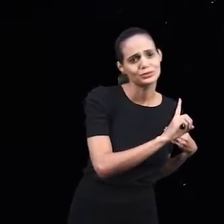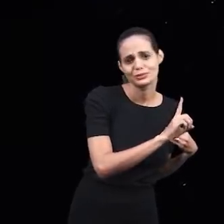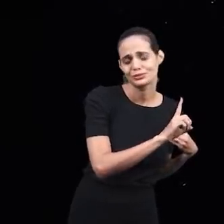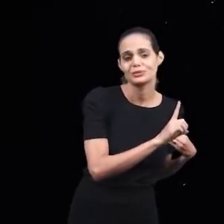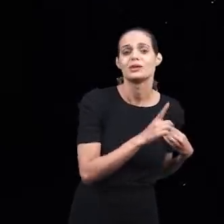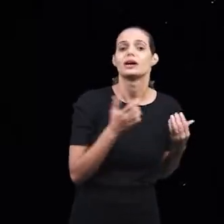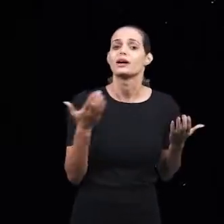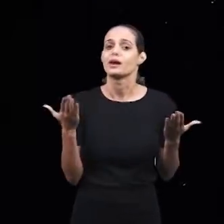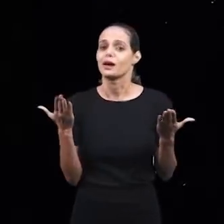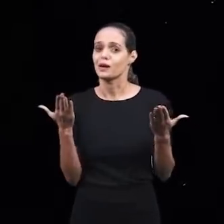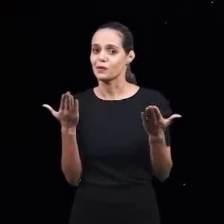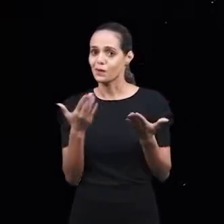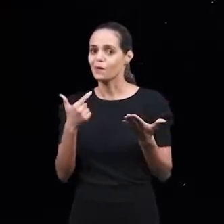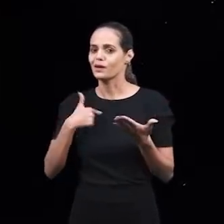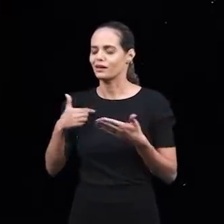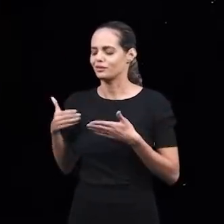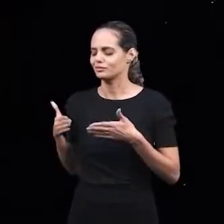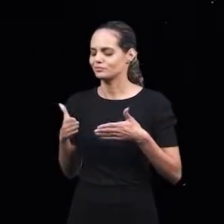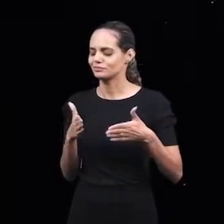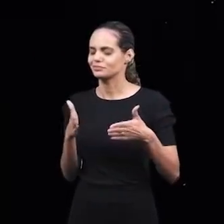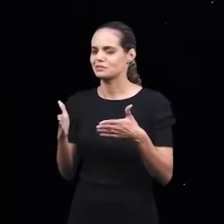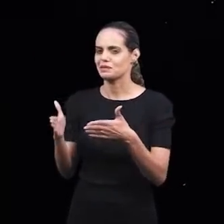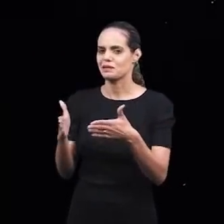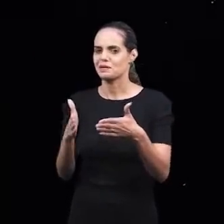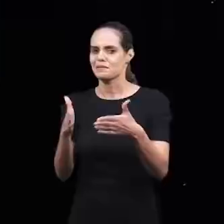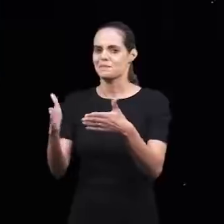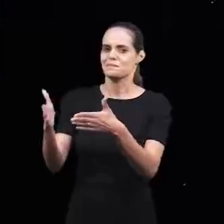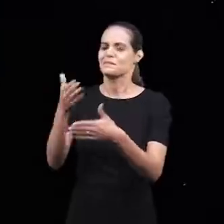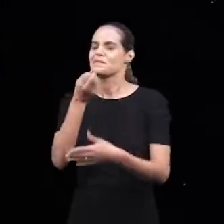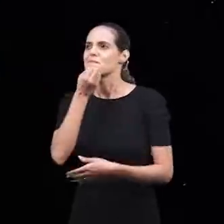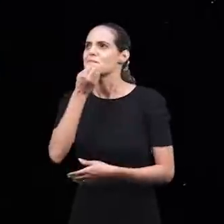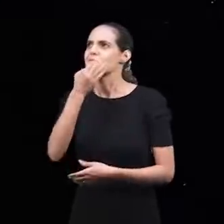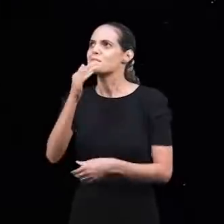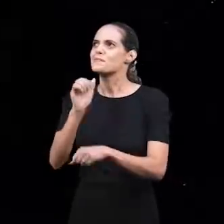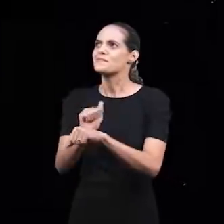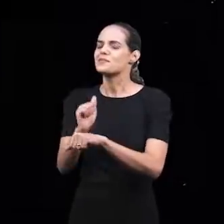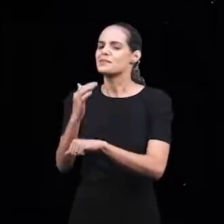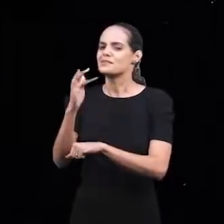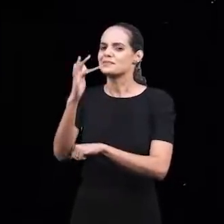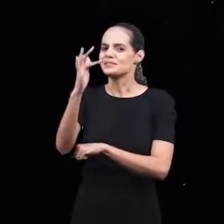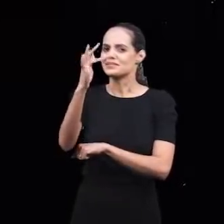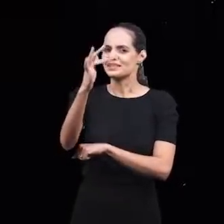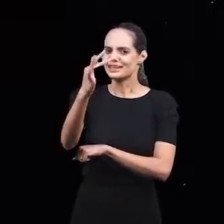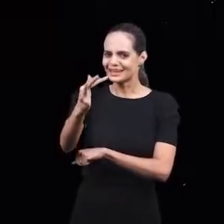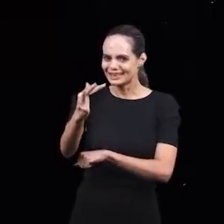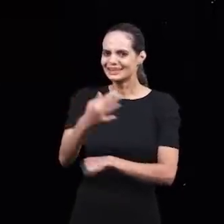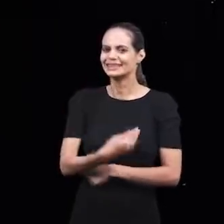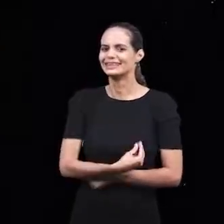caminha na doce esperança da vida